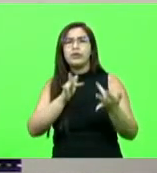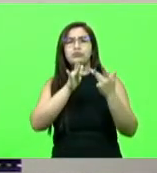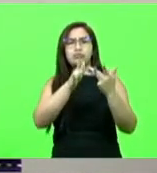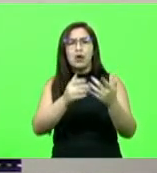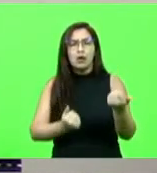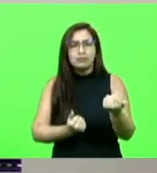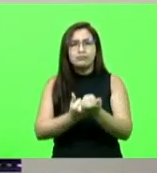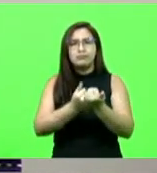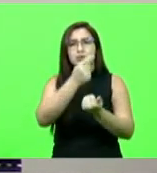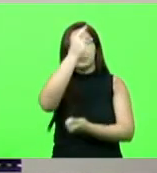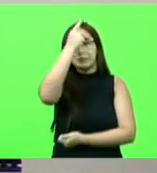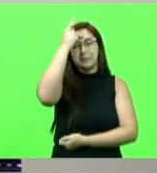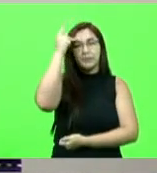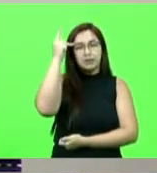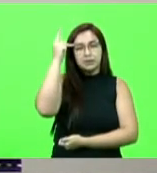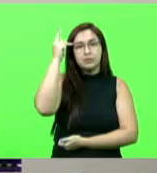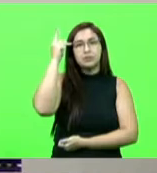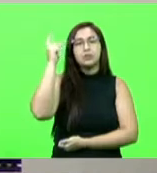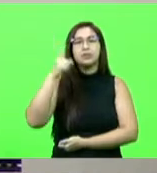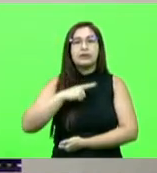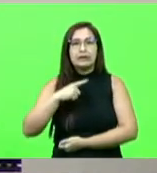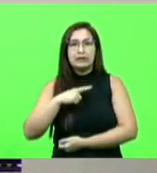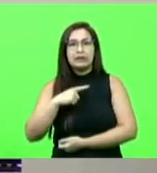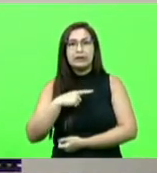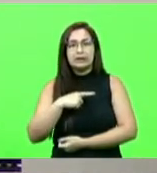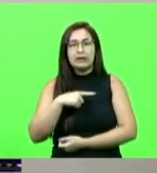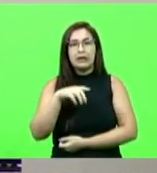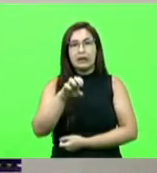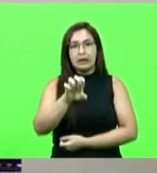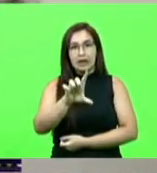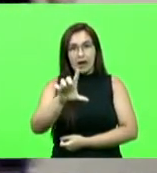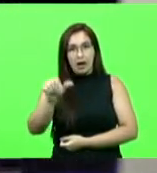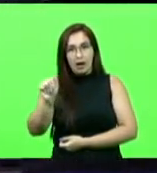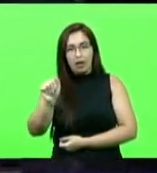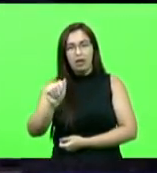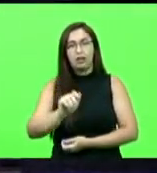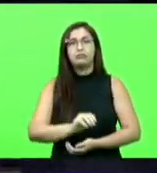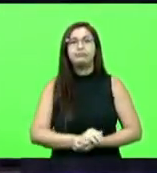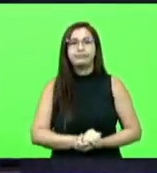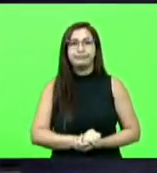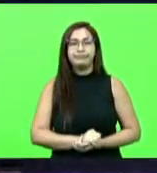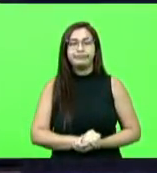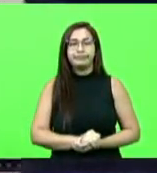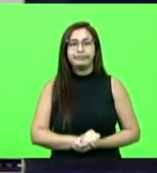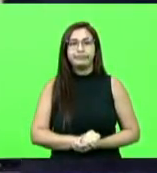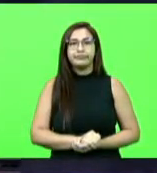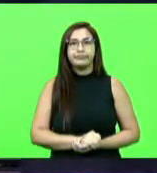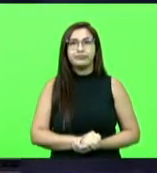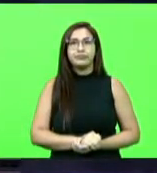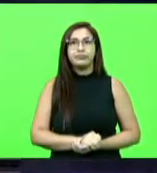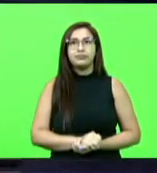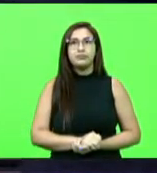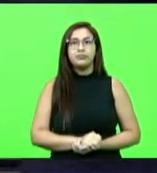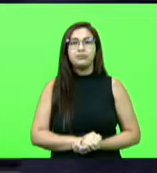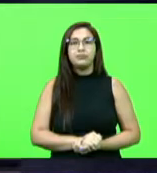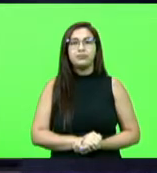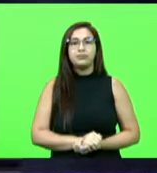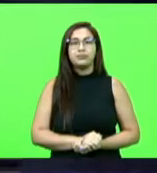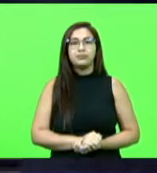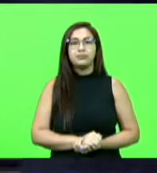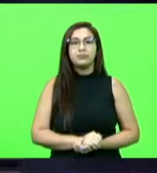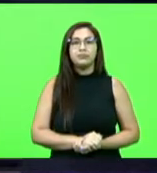as pessoas com a esclerose lateral amiotrófica e